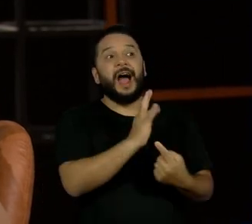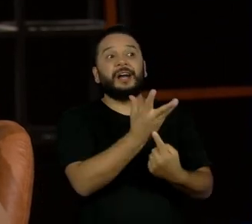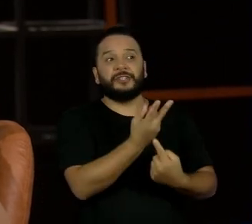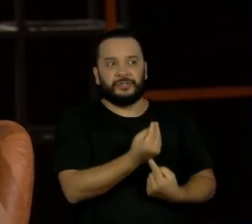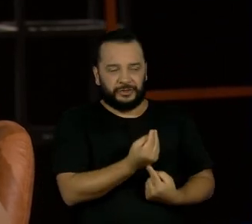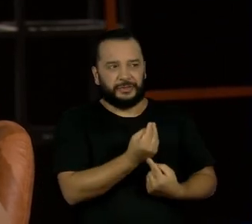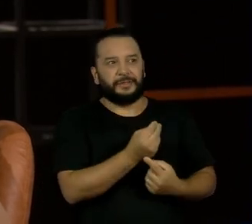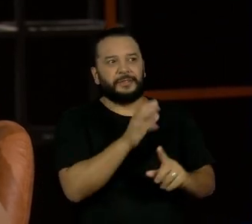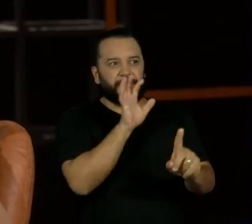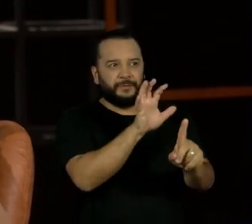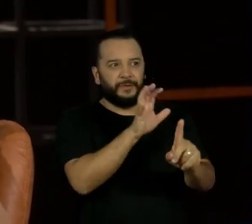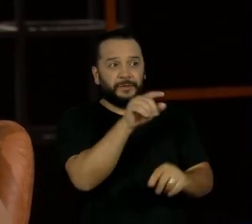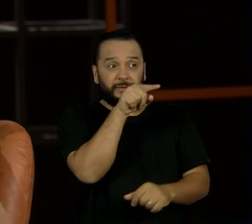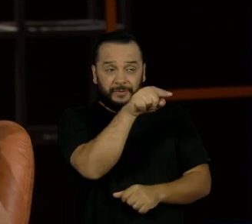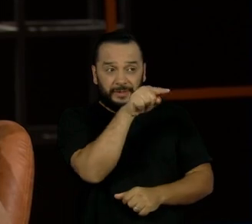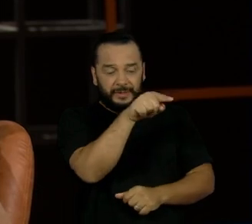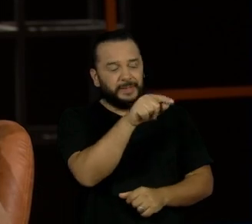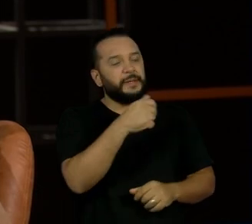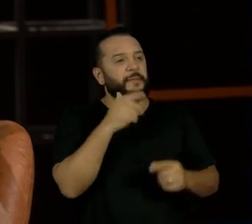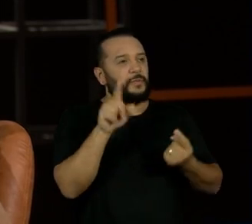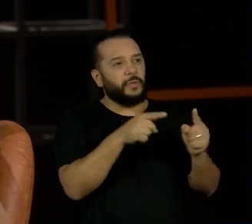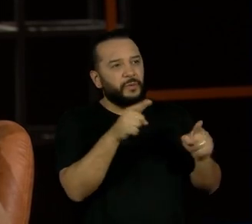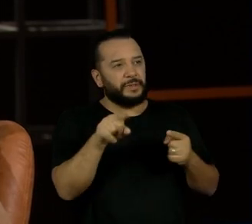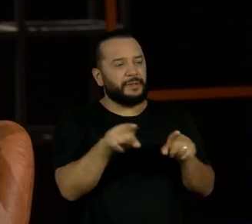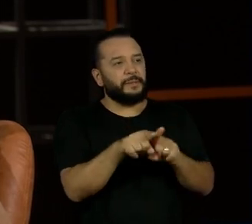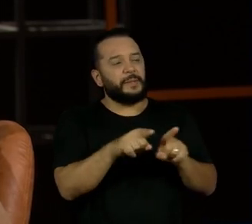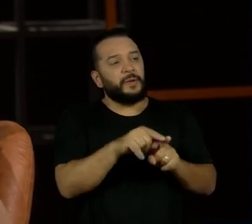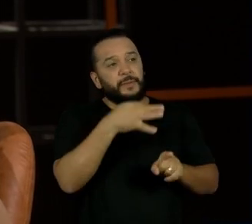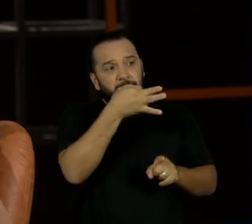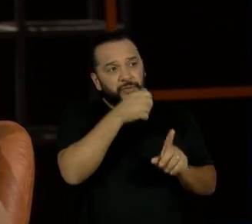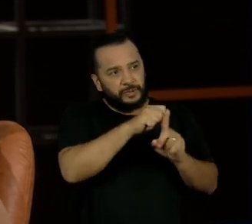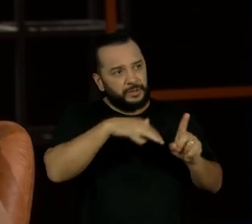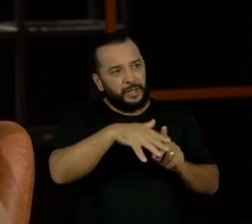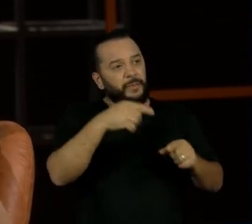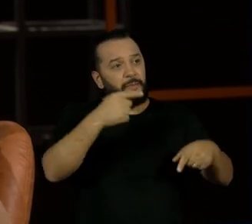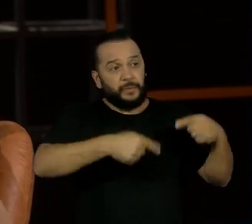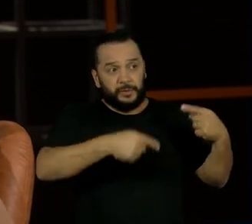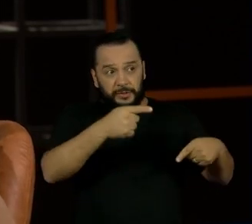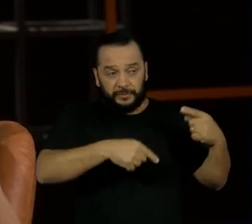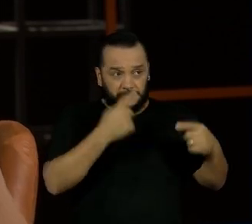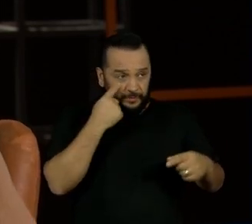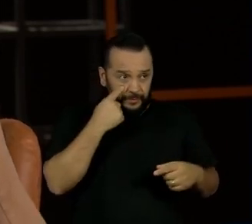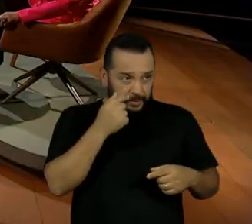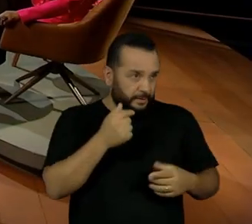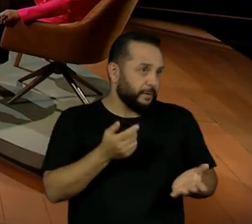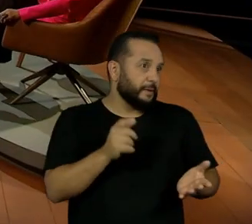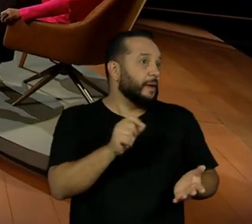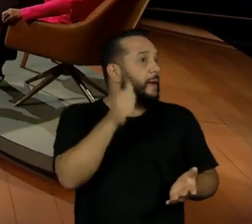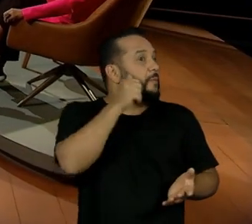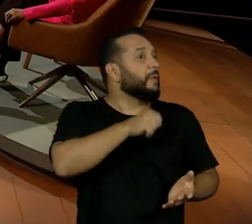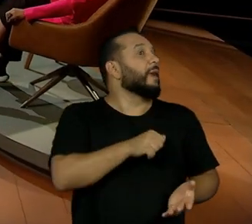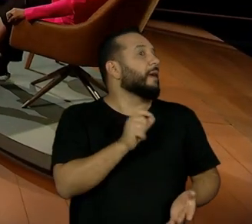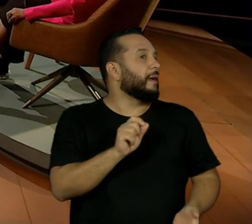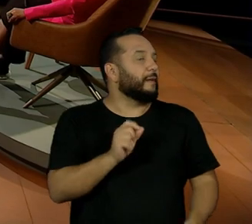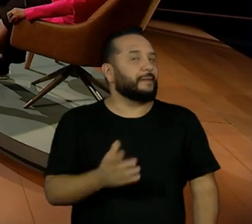quanto na postura social política e também como mulher olha só